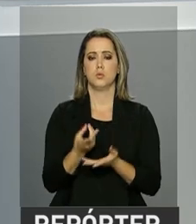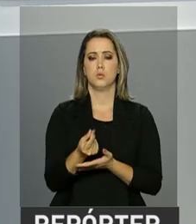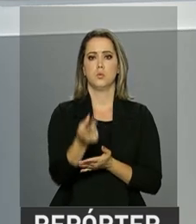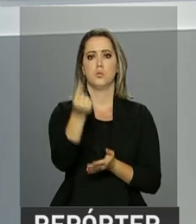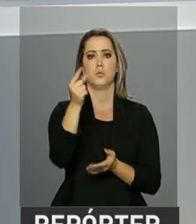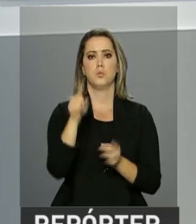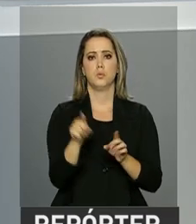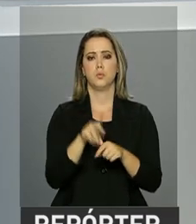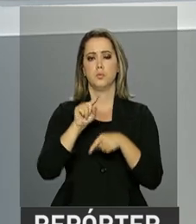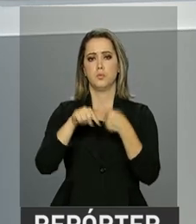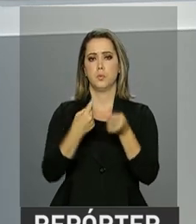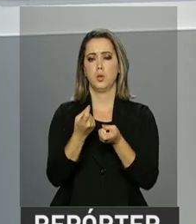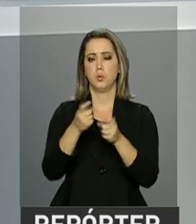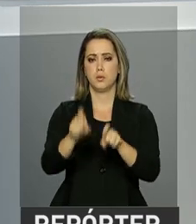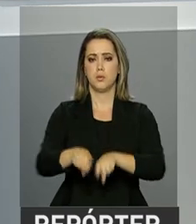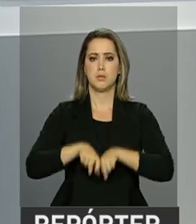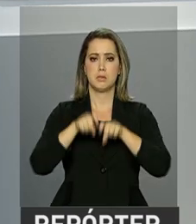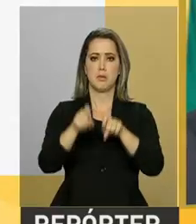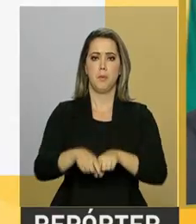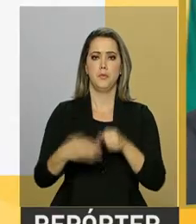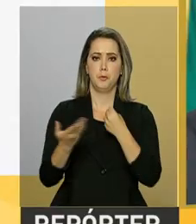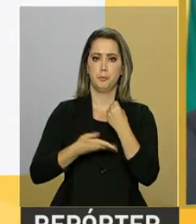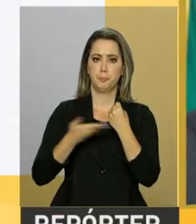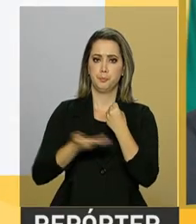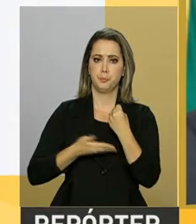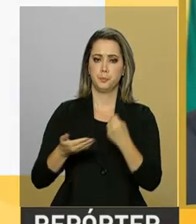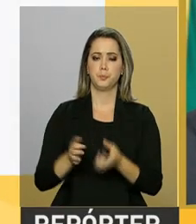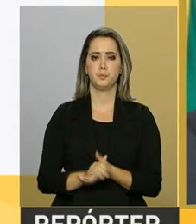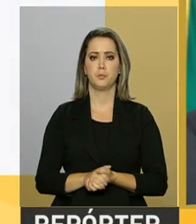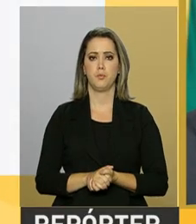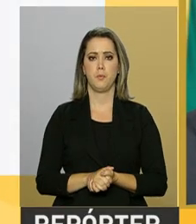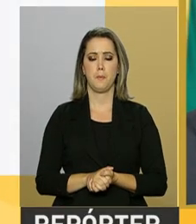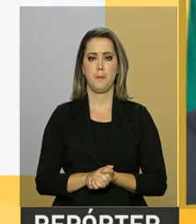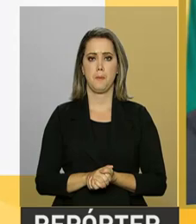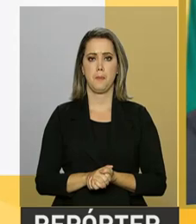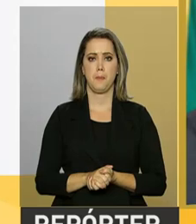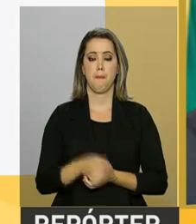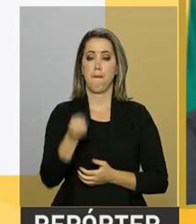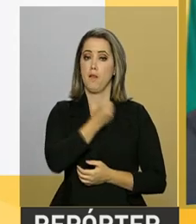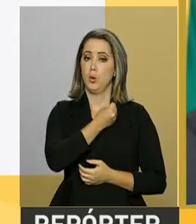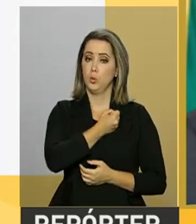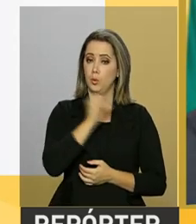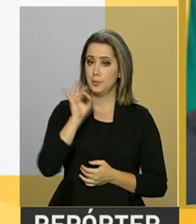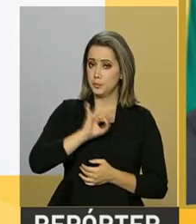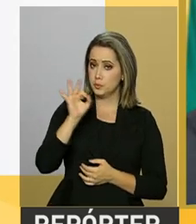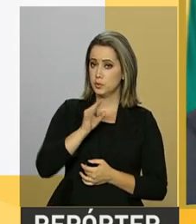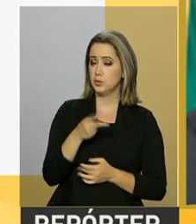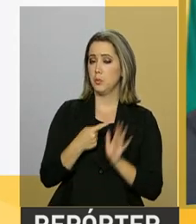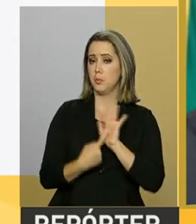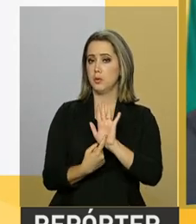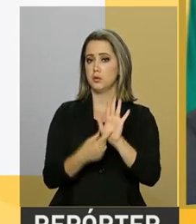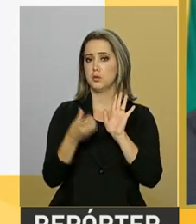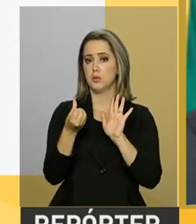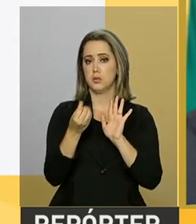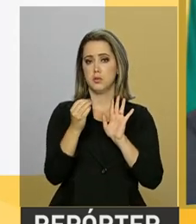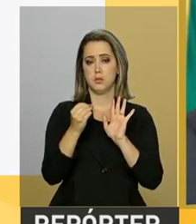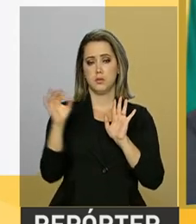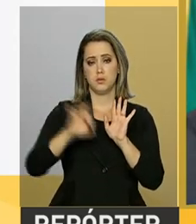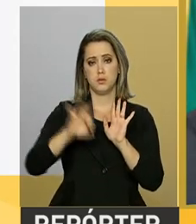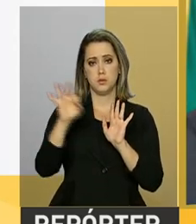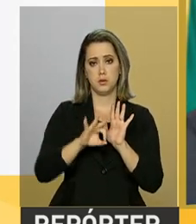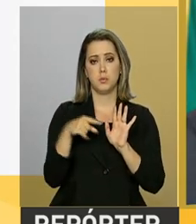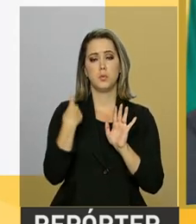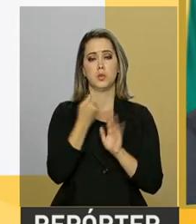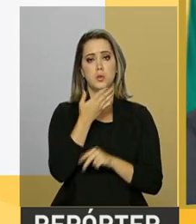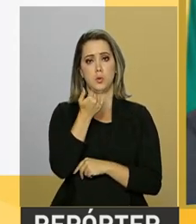para a próxima safra os dados estatísticos revelam que quase 60% dos alimentos que vem na